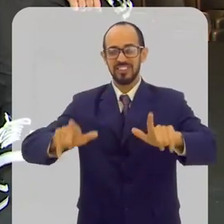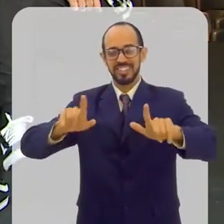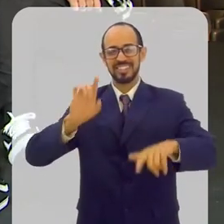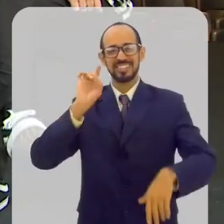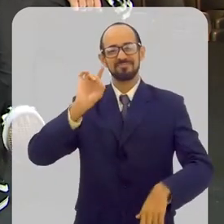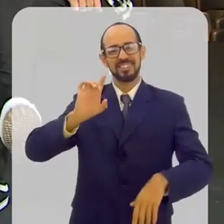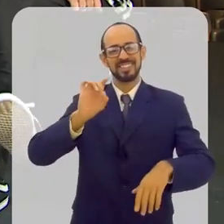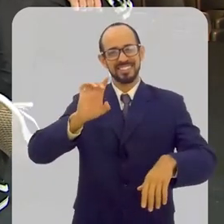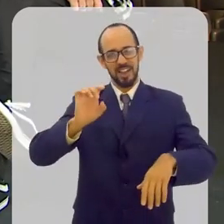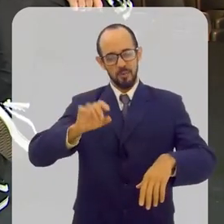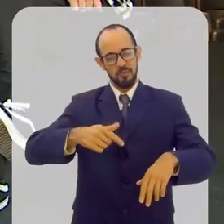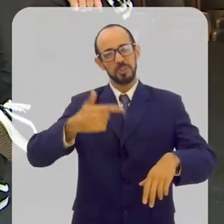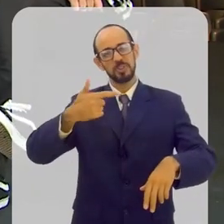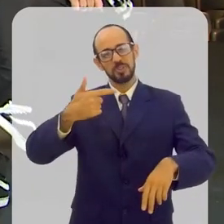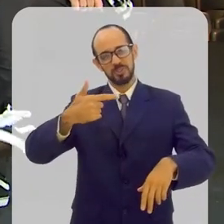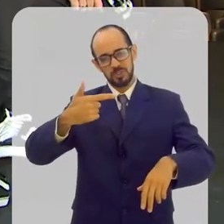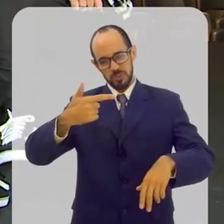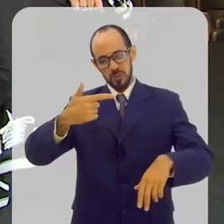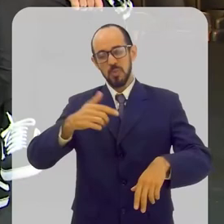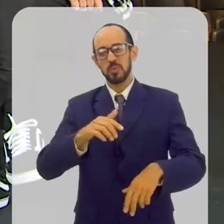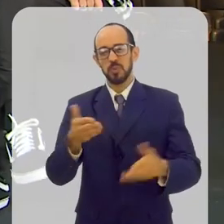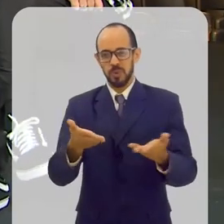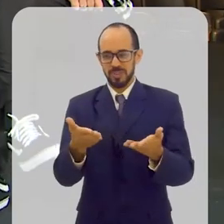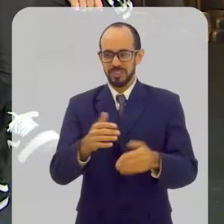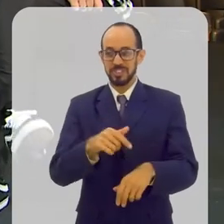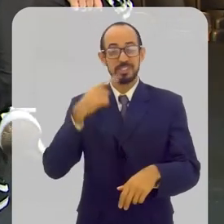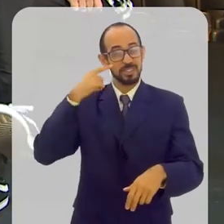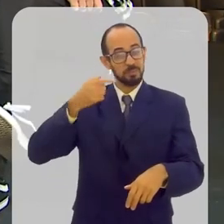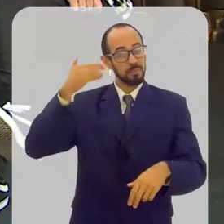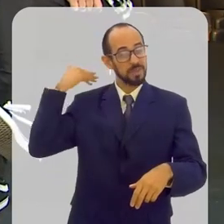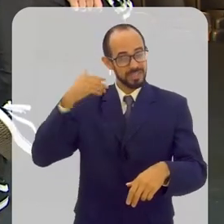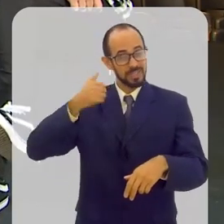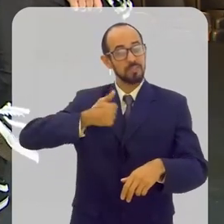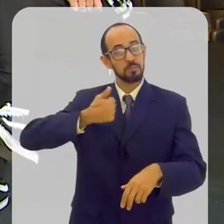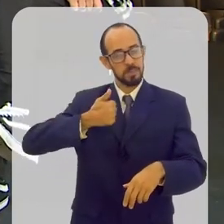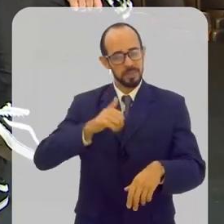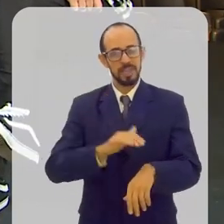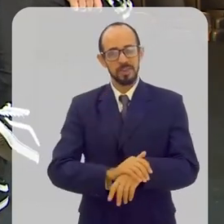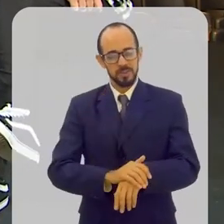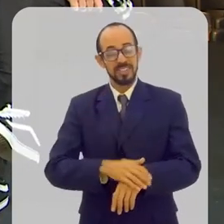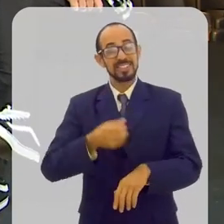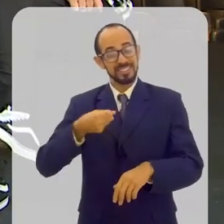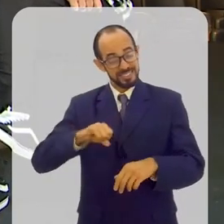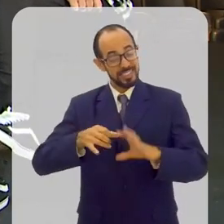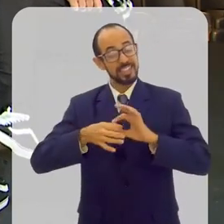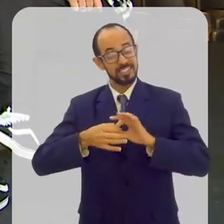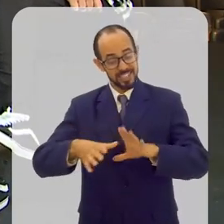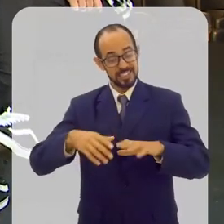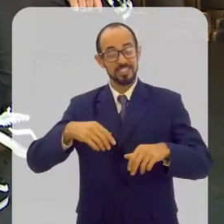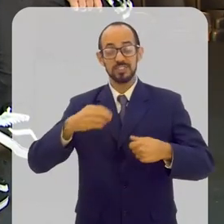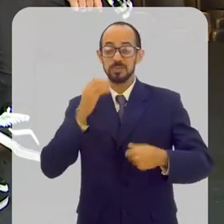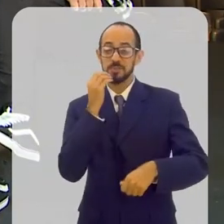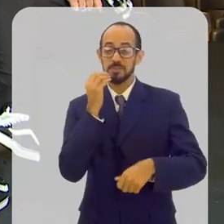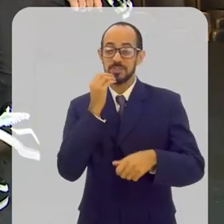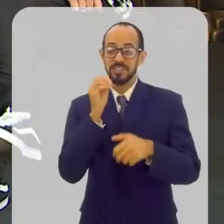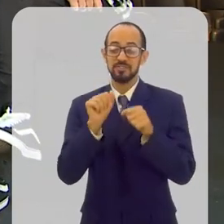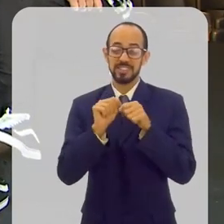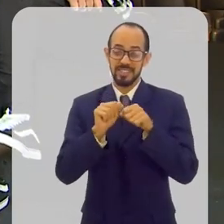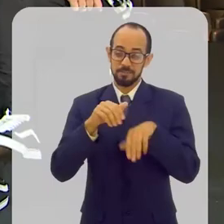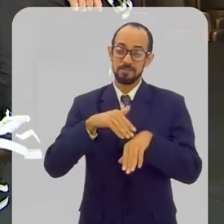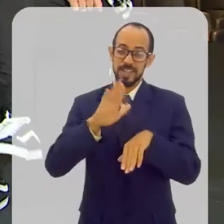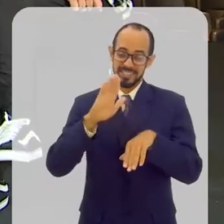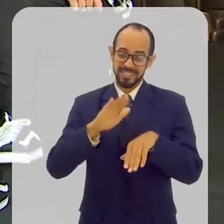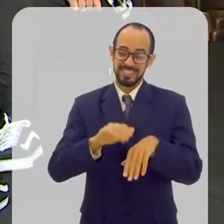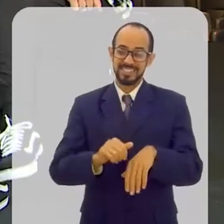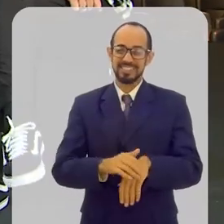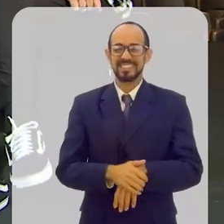etapas, semana passada e hoje. E se deixasse, ainda teríamos mais semanas para conversar. Haja resenha.